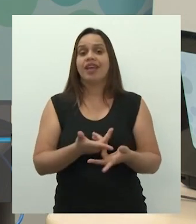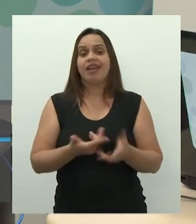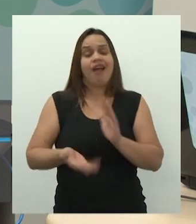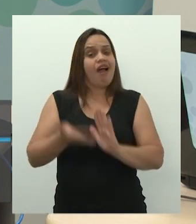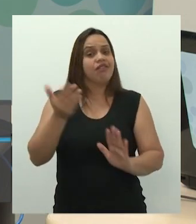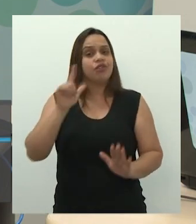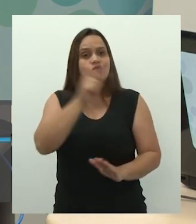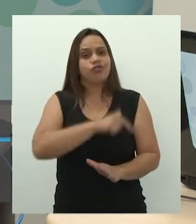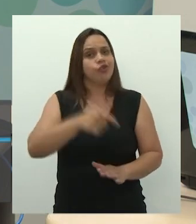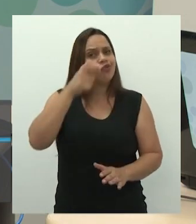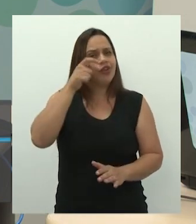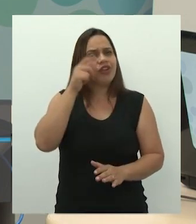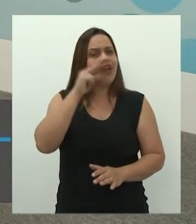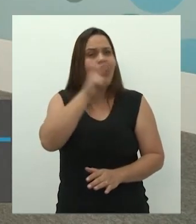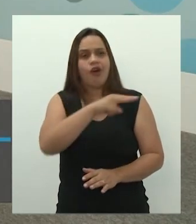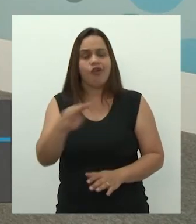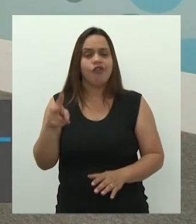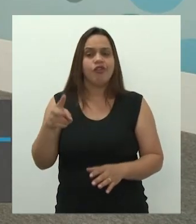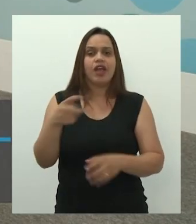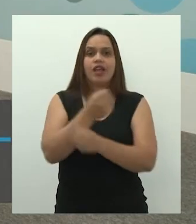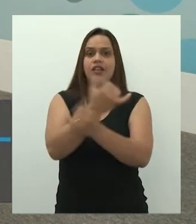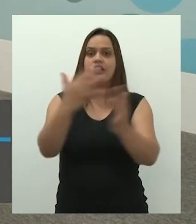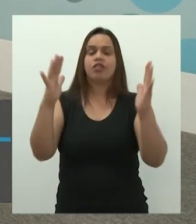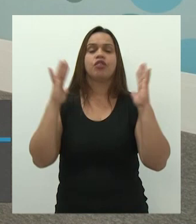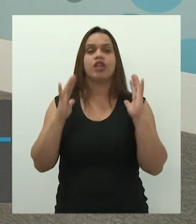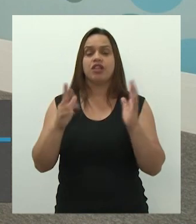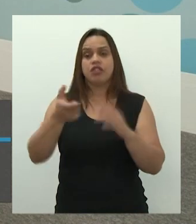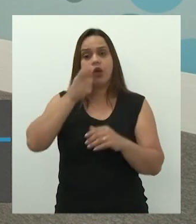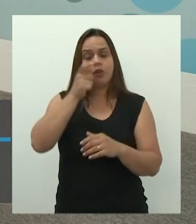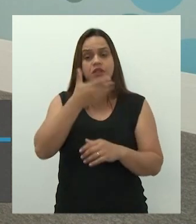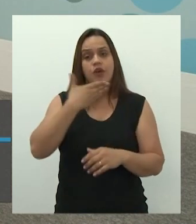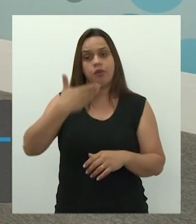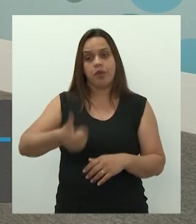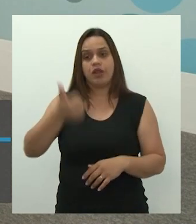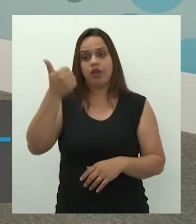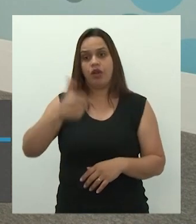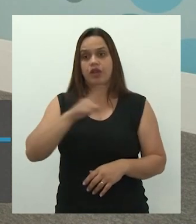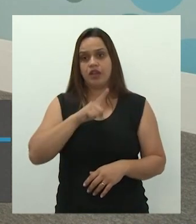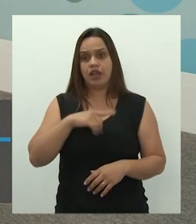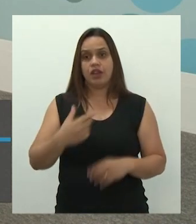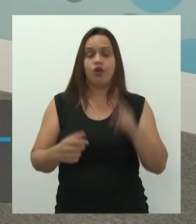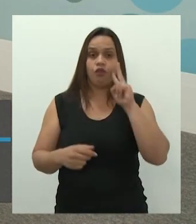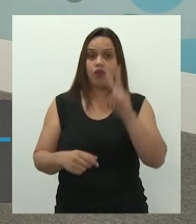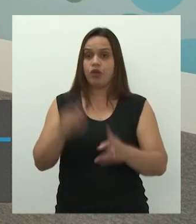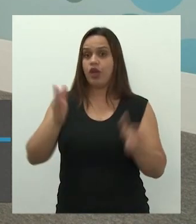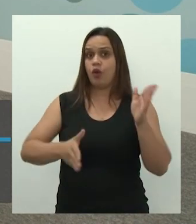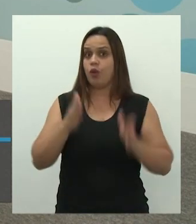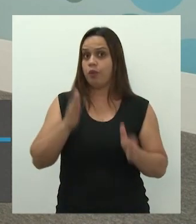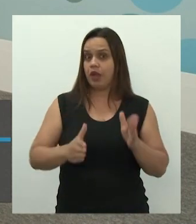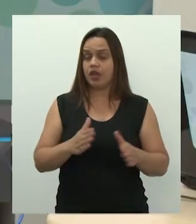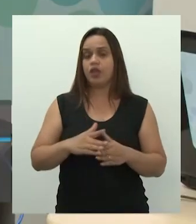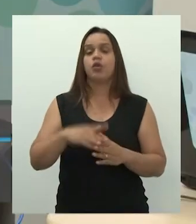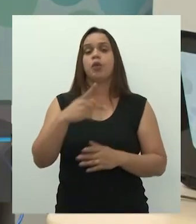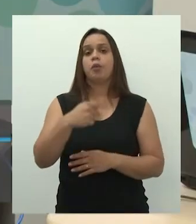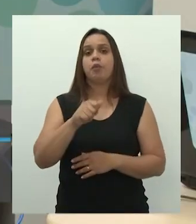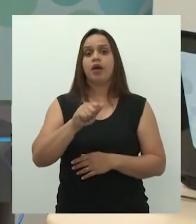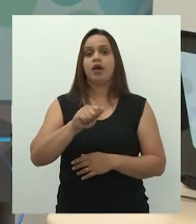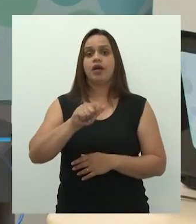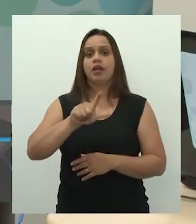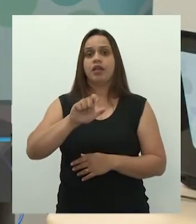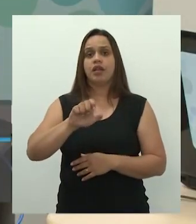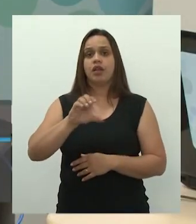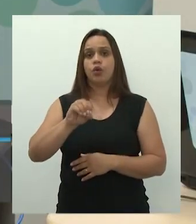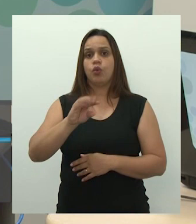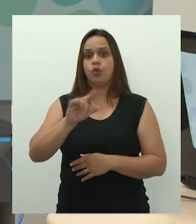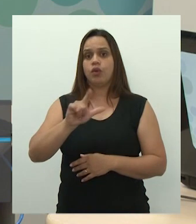tirar dela o melhor. Olha o período paleolítico aí, né? Quantos hominídeos entraram em extinção, vamos dizer assim, porque